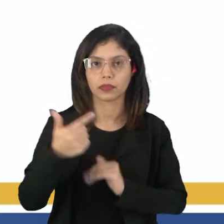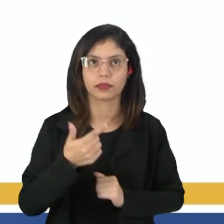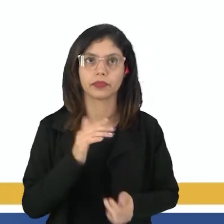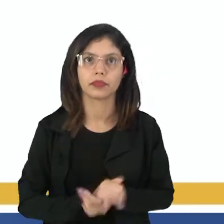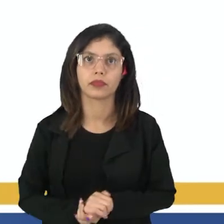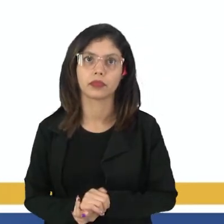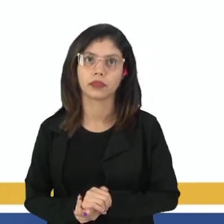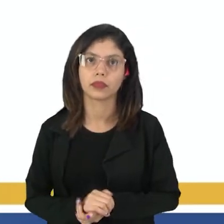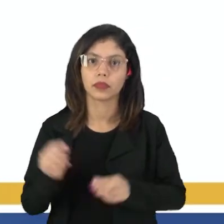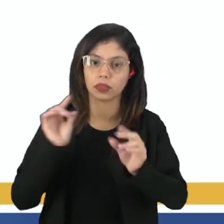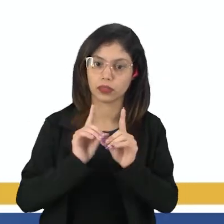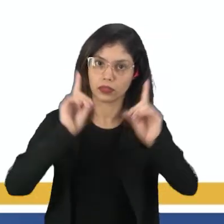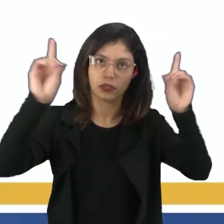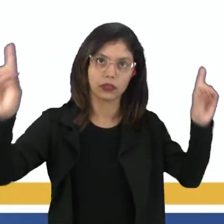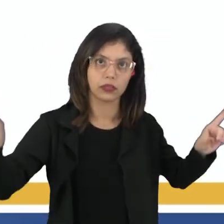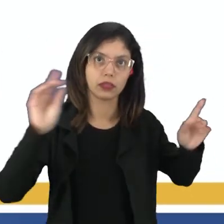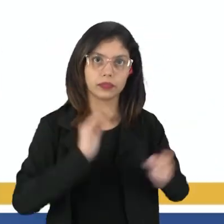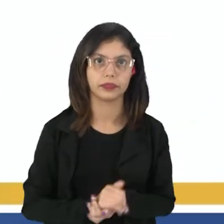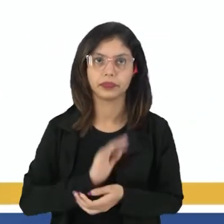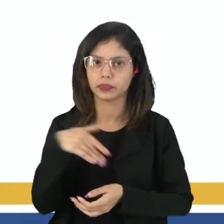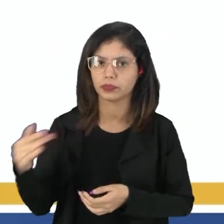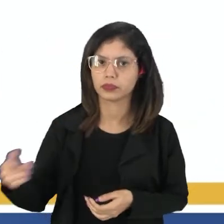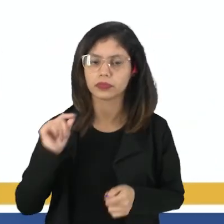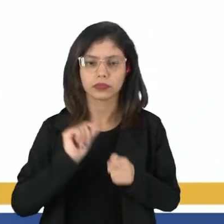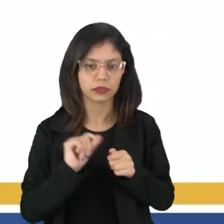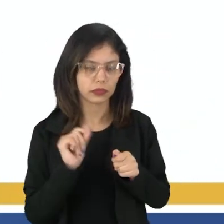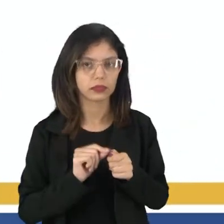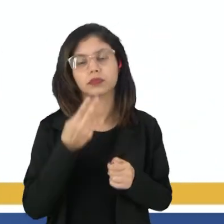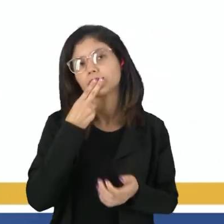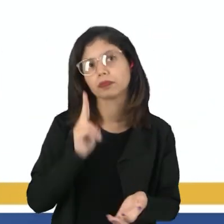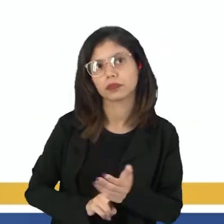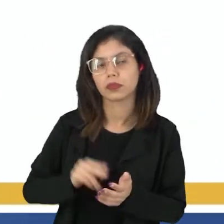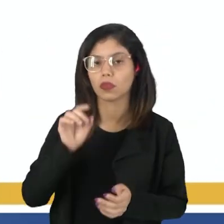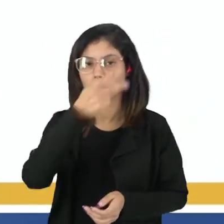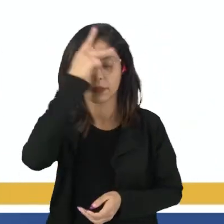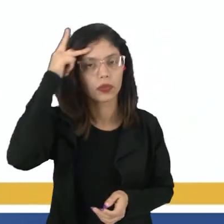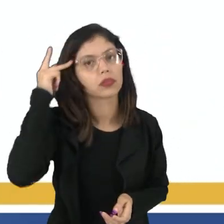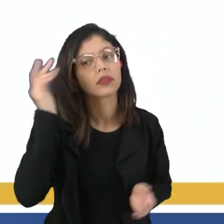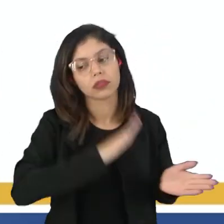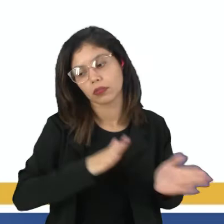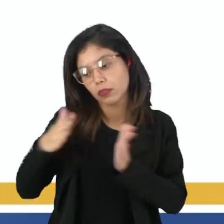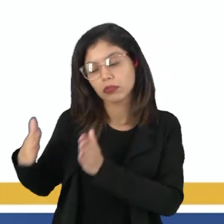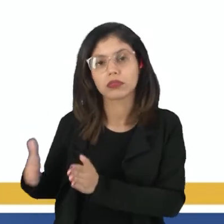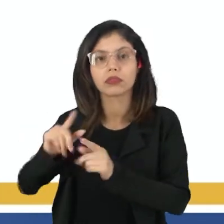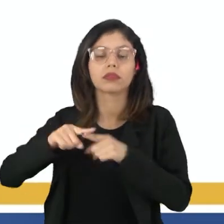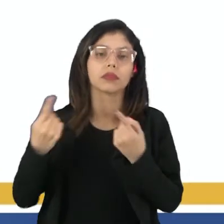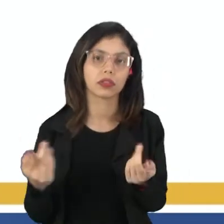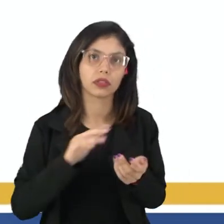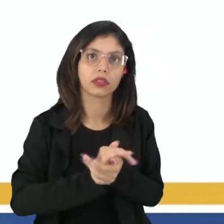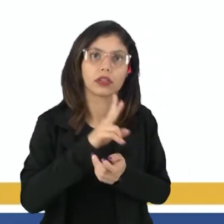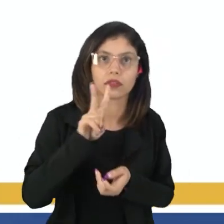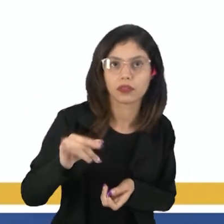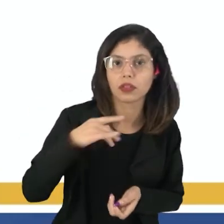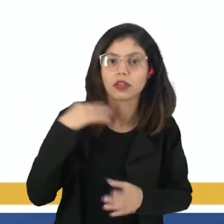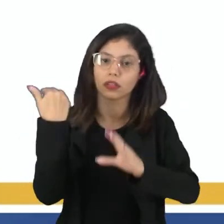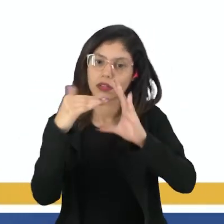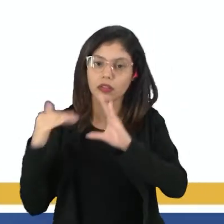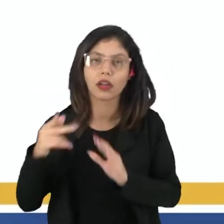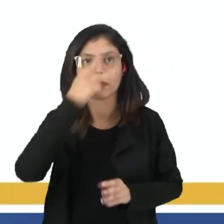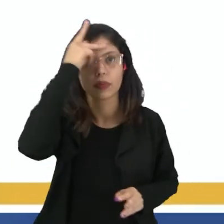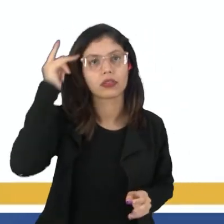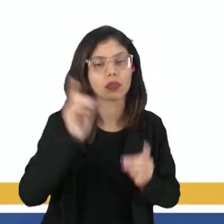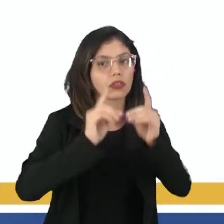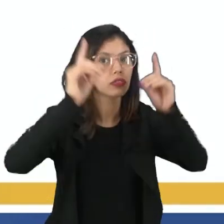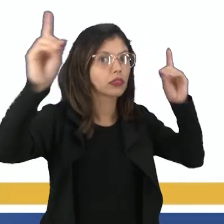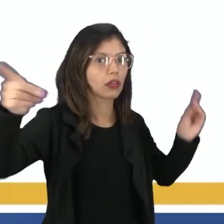os interlocutores são distantes. Quando eu faço a carta de reclamação, não é uma pessoa que está ao meu lado. Eu vou mandá-la ou enviá-la para uma